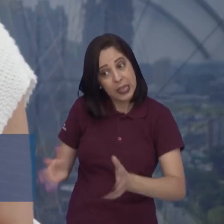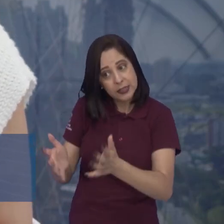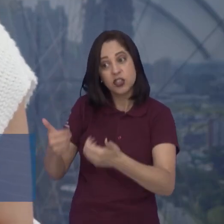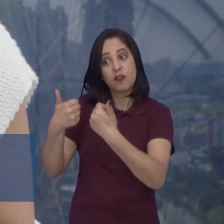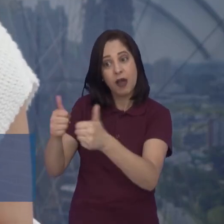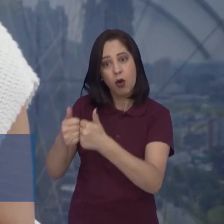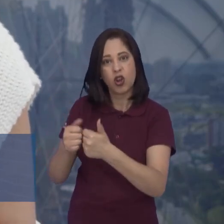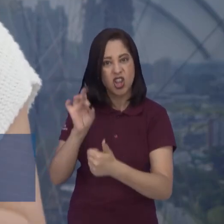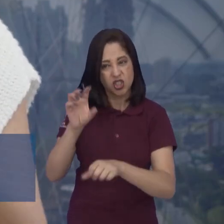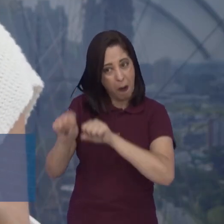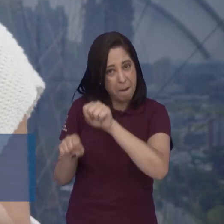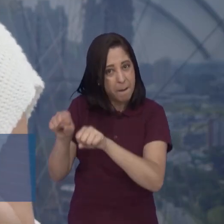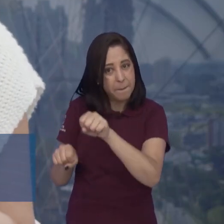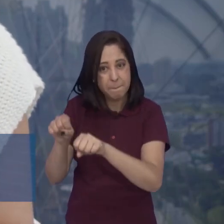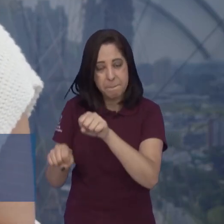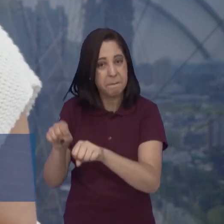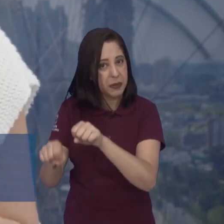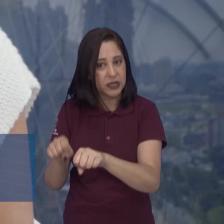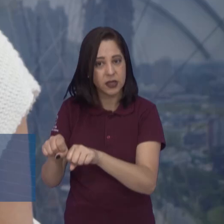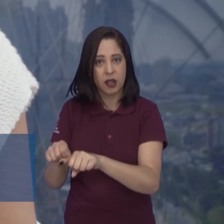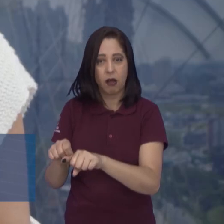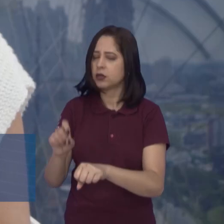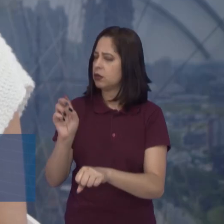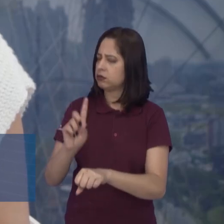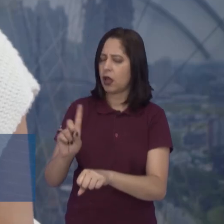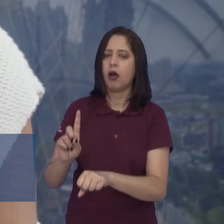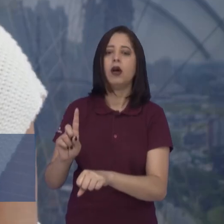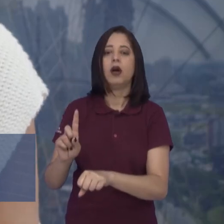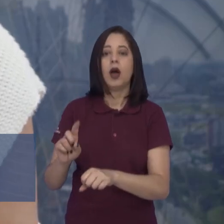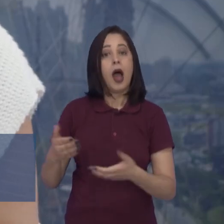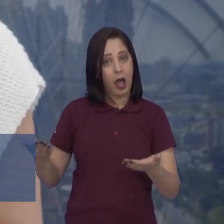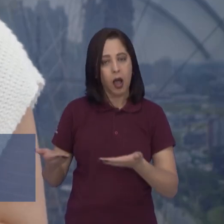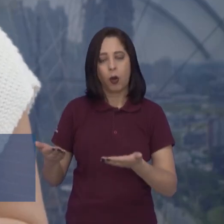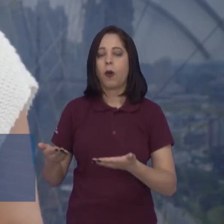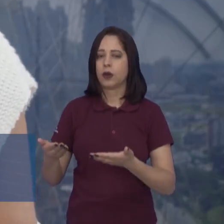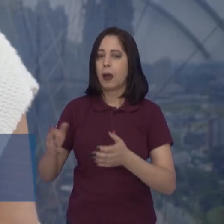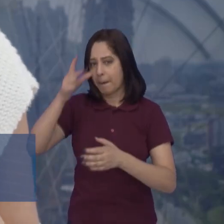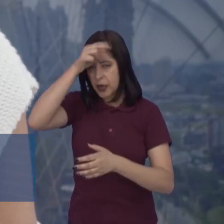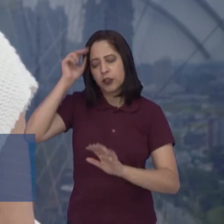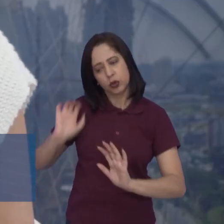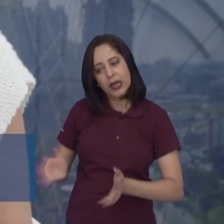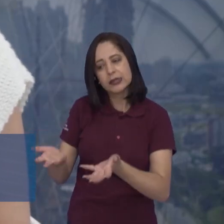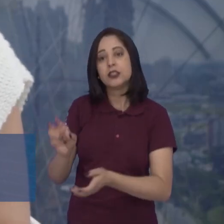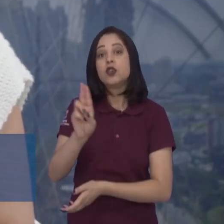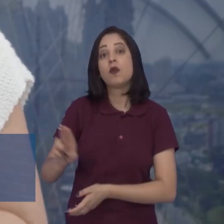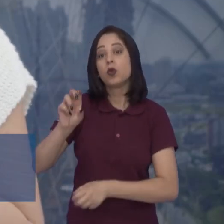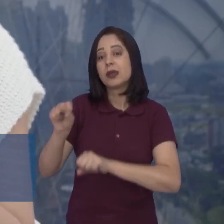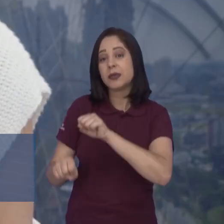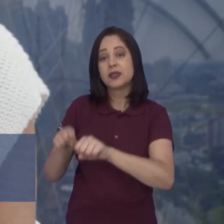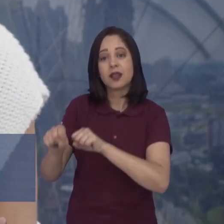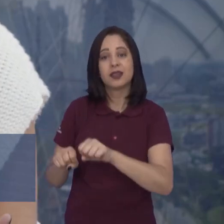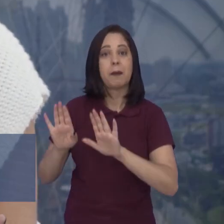só a bicicleta, né? A cidade tem tido esse incentivo hoje do uso da bicicleta, mas principalmente o transporte público